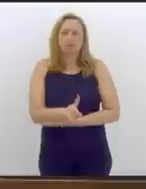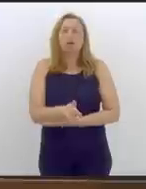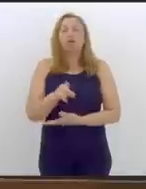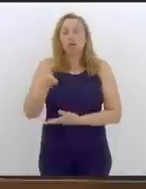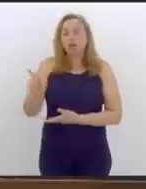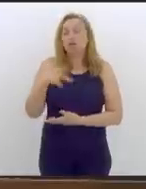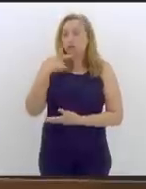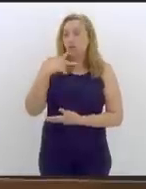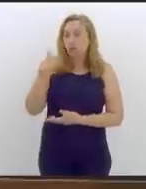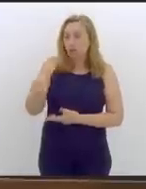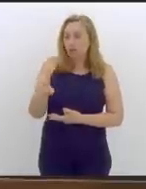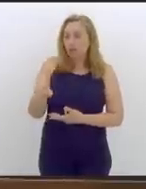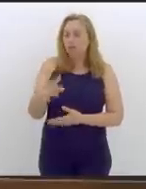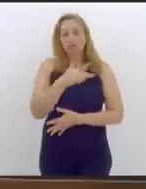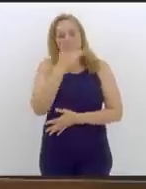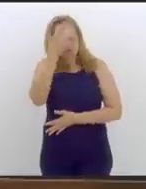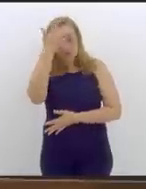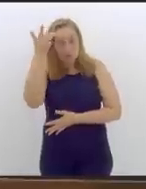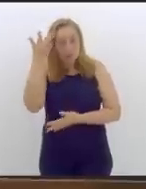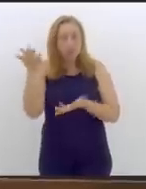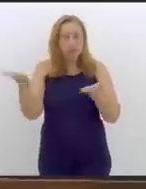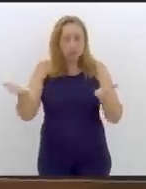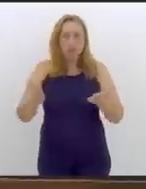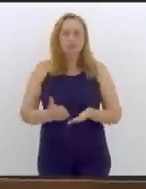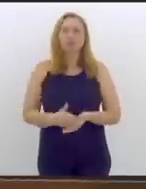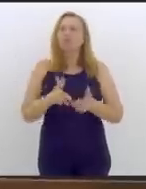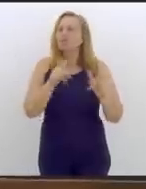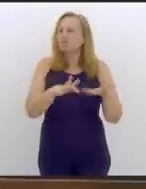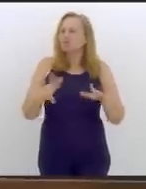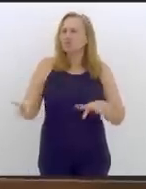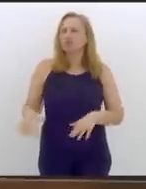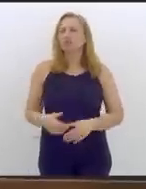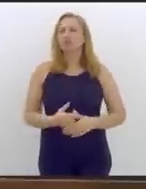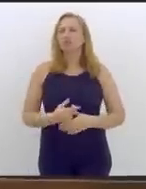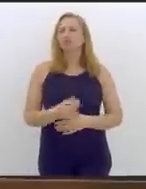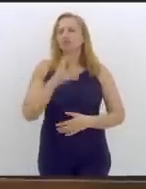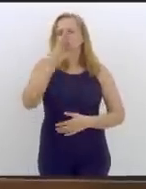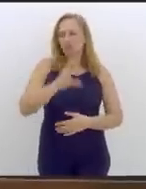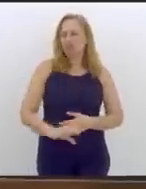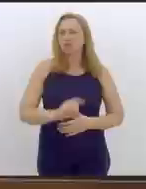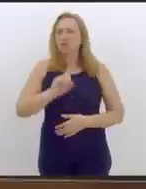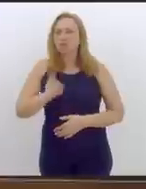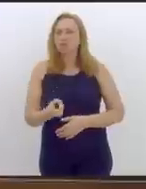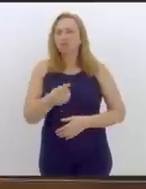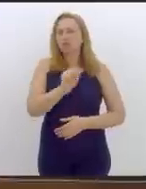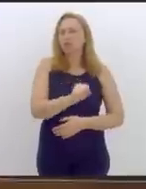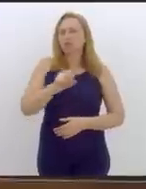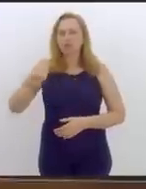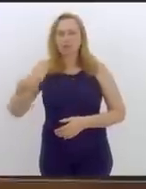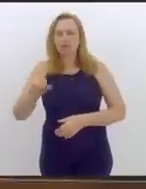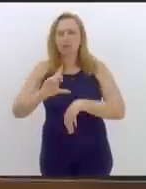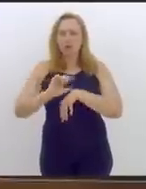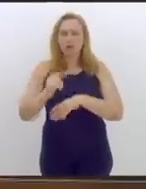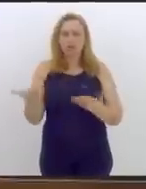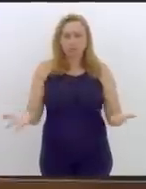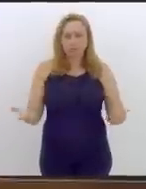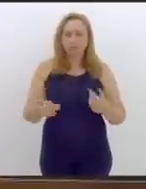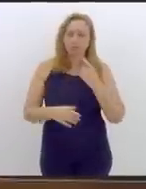eu iniciei falando aqui da saúde mental isso dá uma diferença de um Civil de 1080 horas